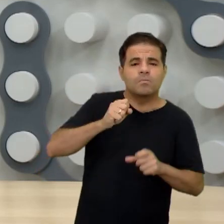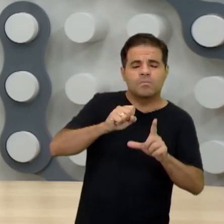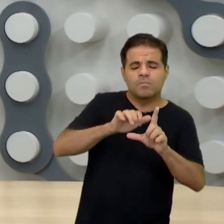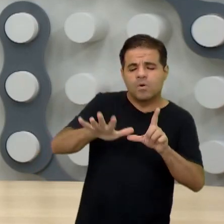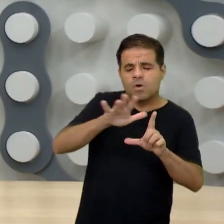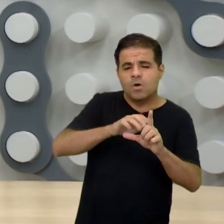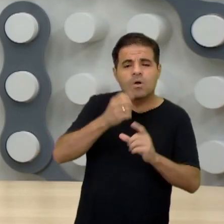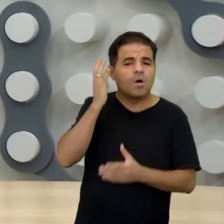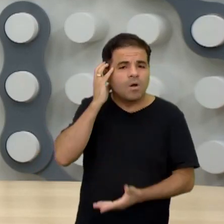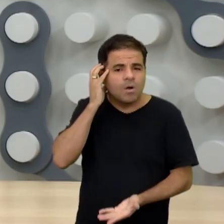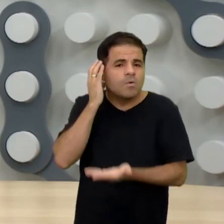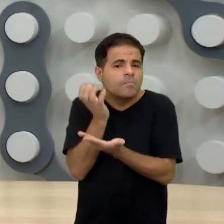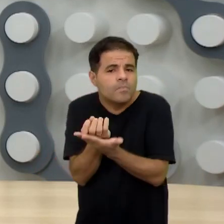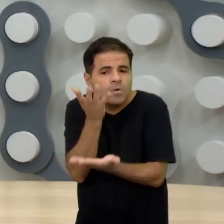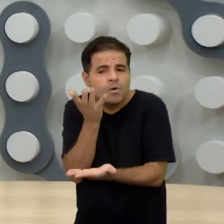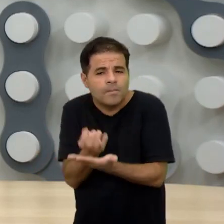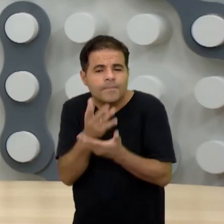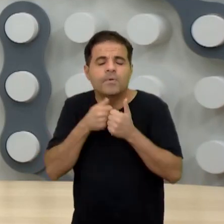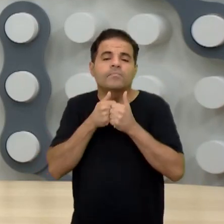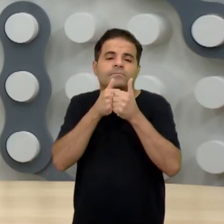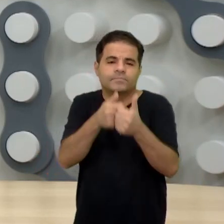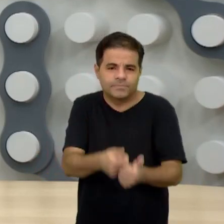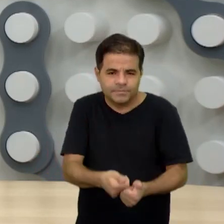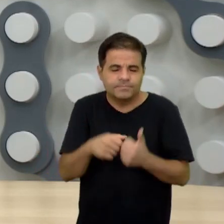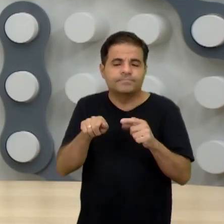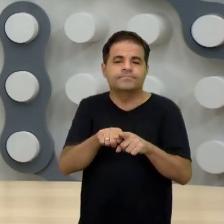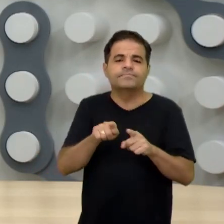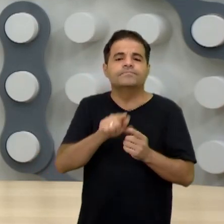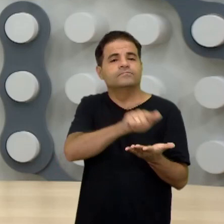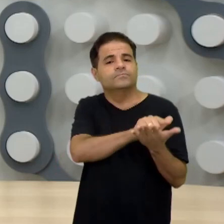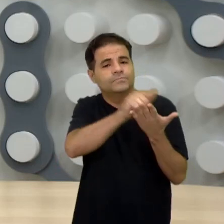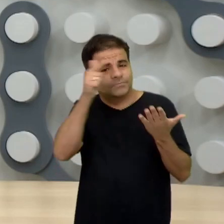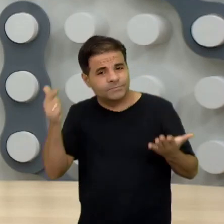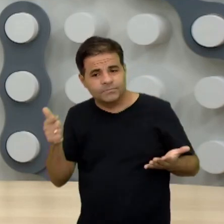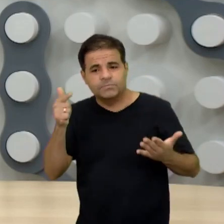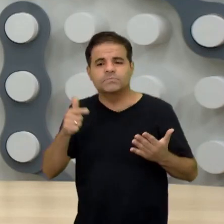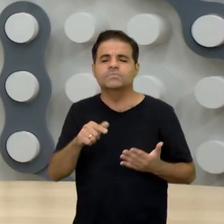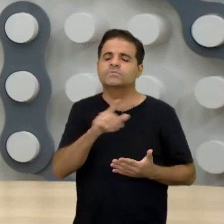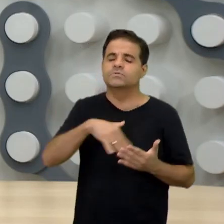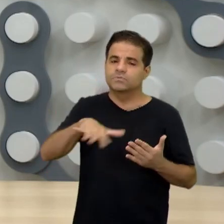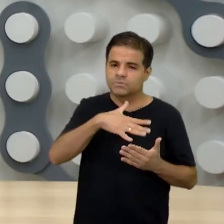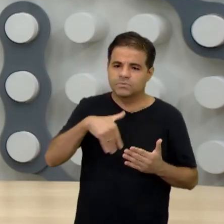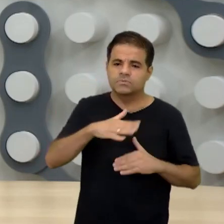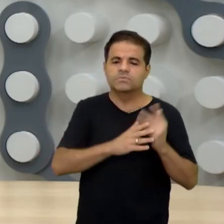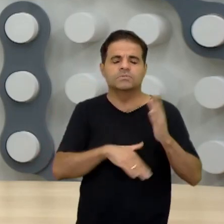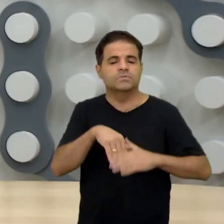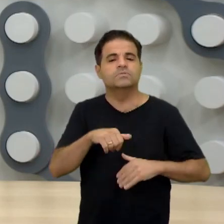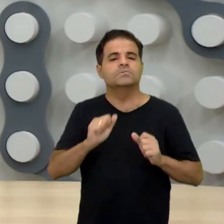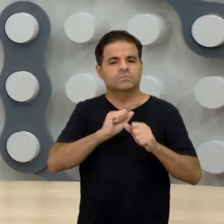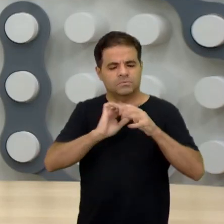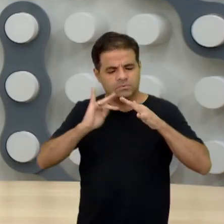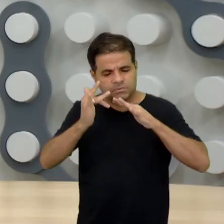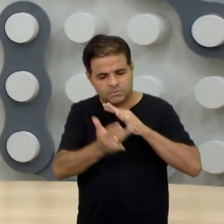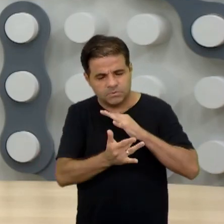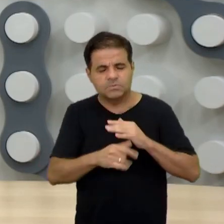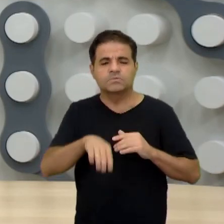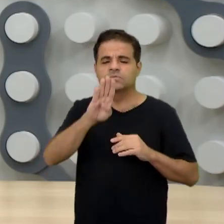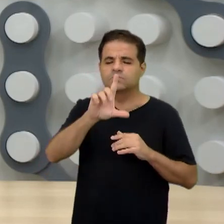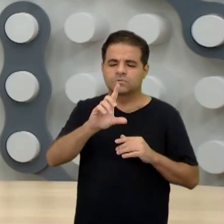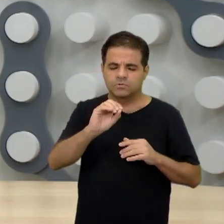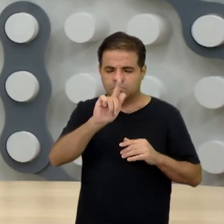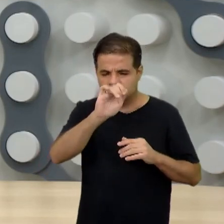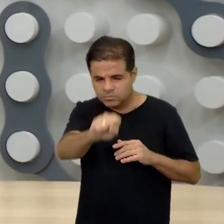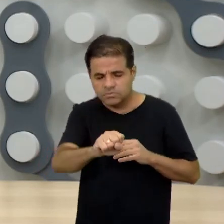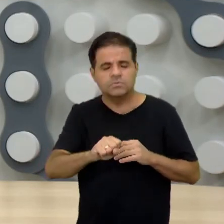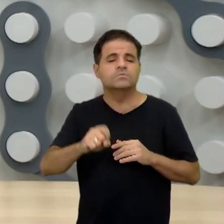podcasts, acompanho também os jornais nas suas páginas, nas redes sociais, nos blogs e tal,